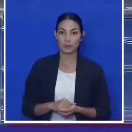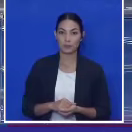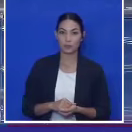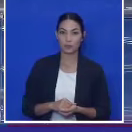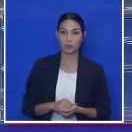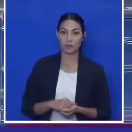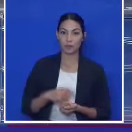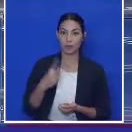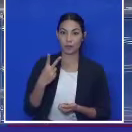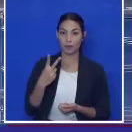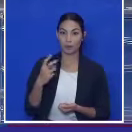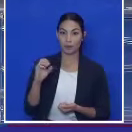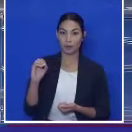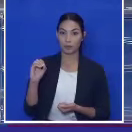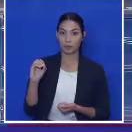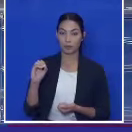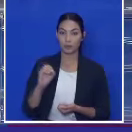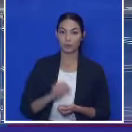Número 20.